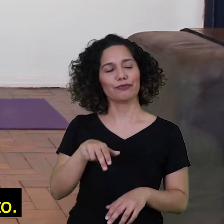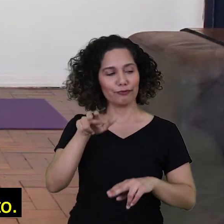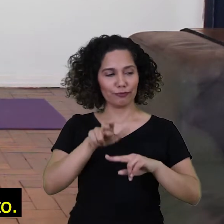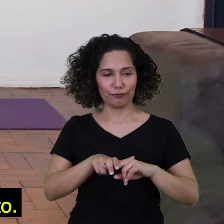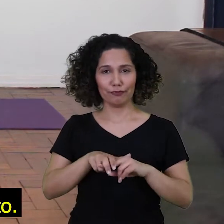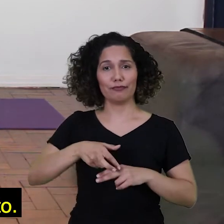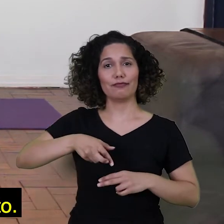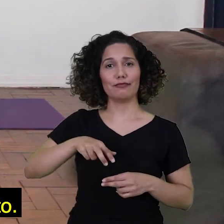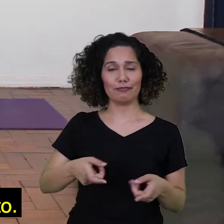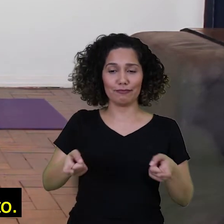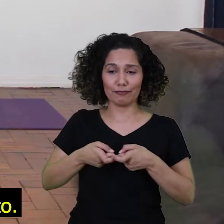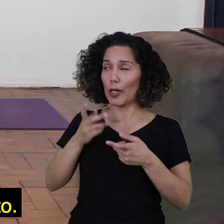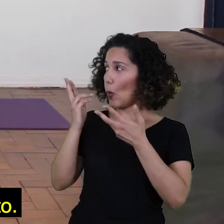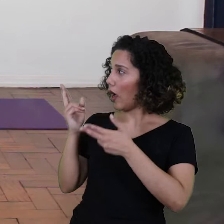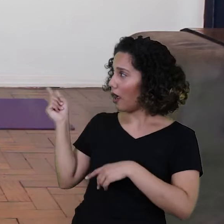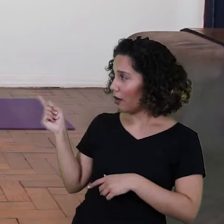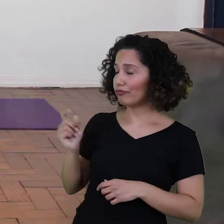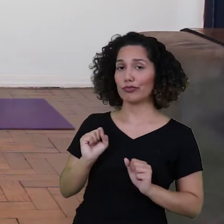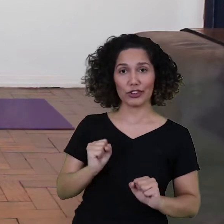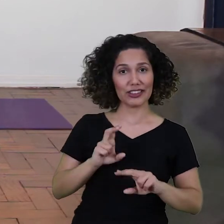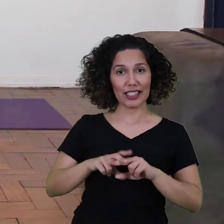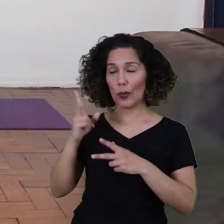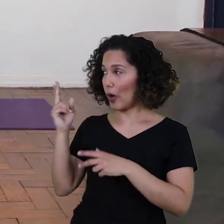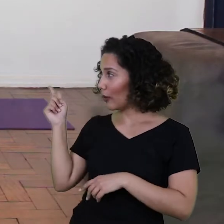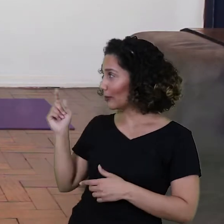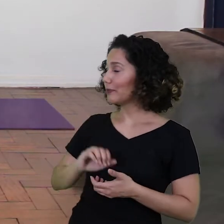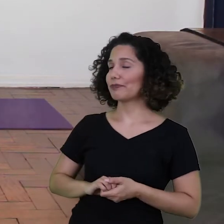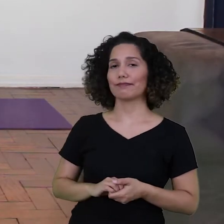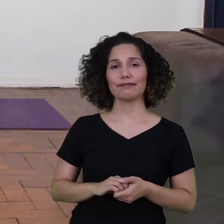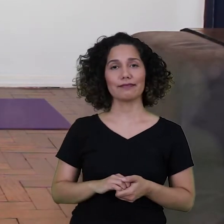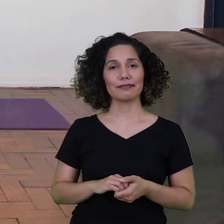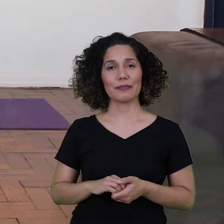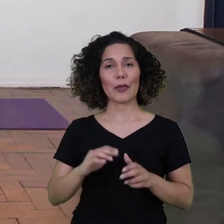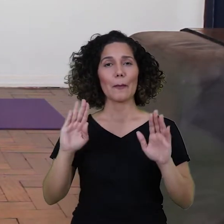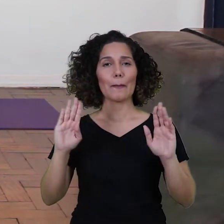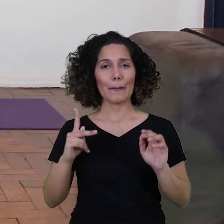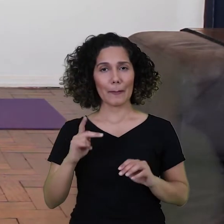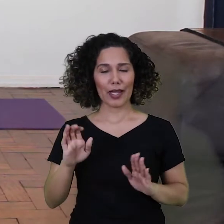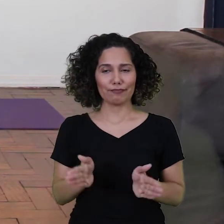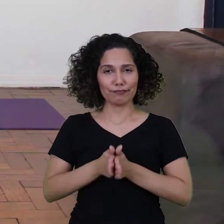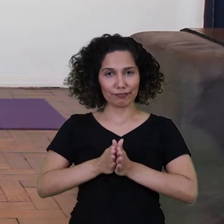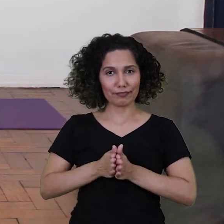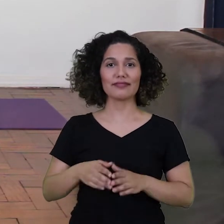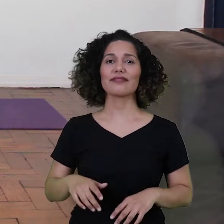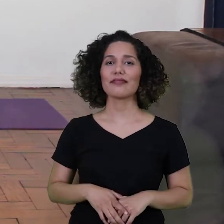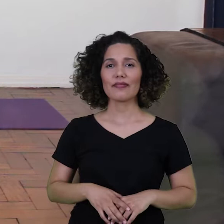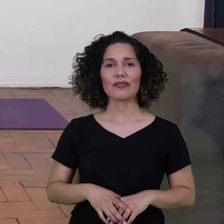perna cruzada desse jeito, você pode sentar com o pé, você pode